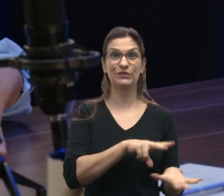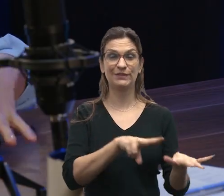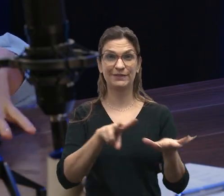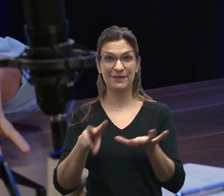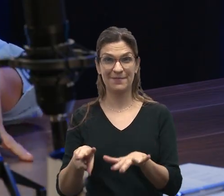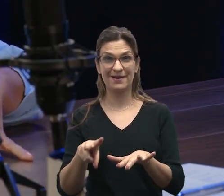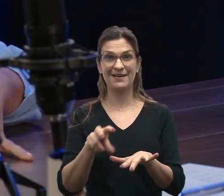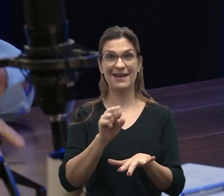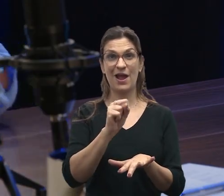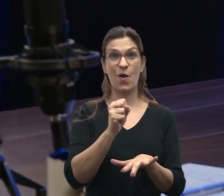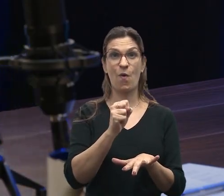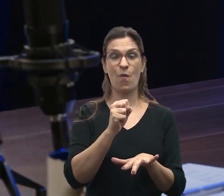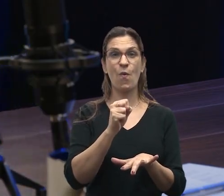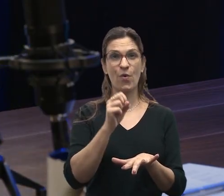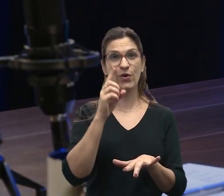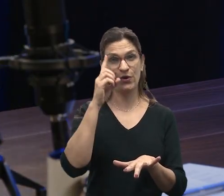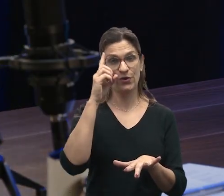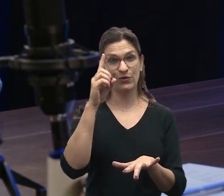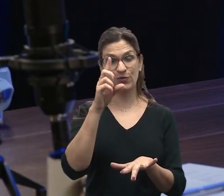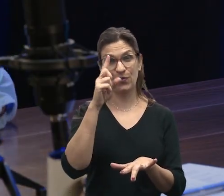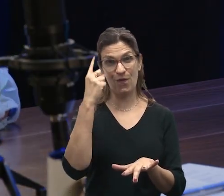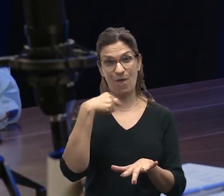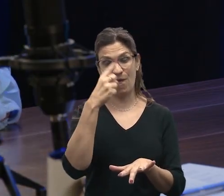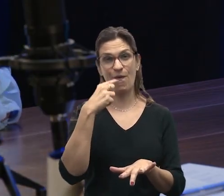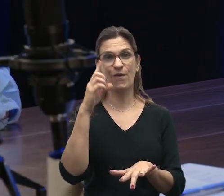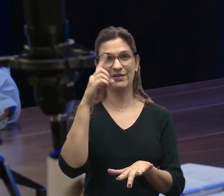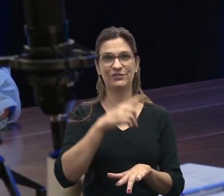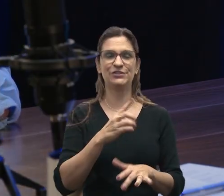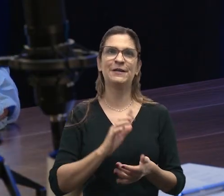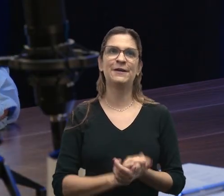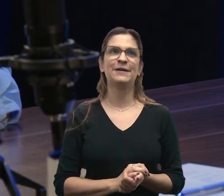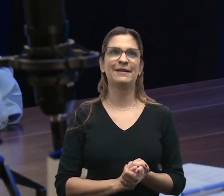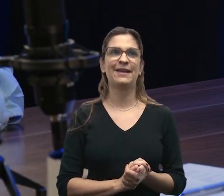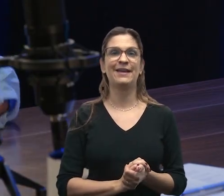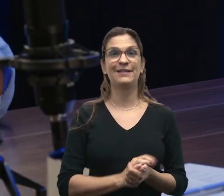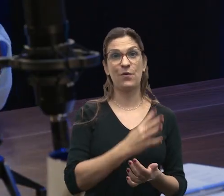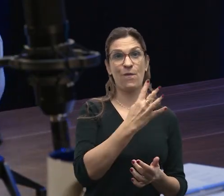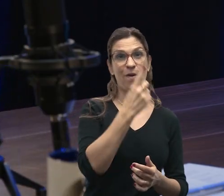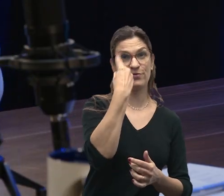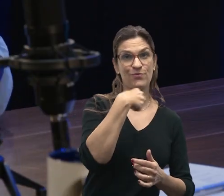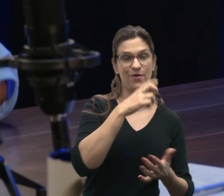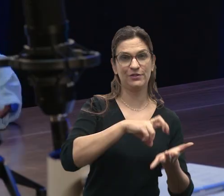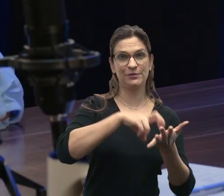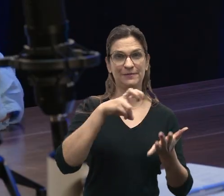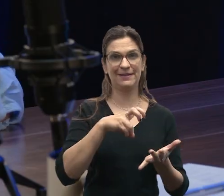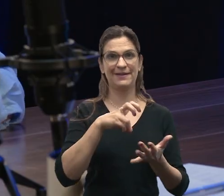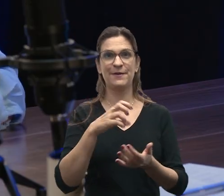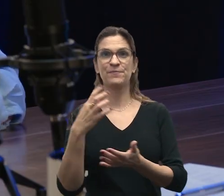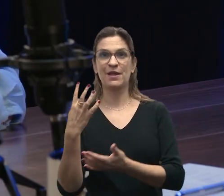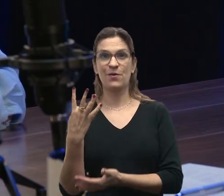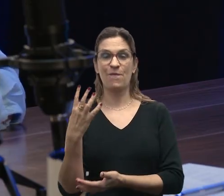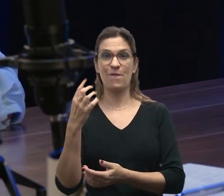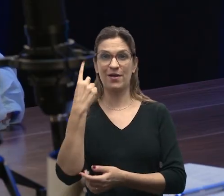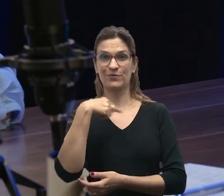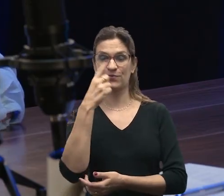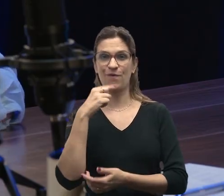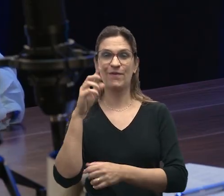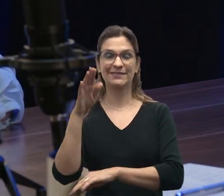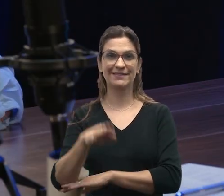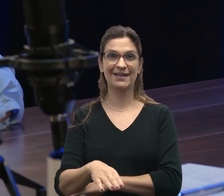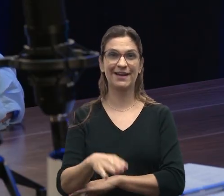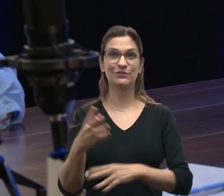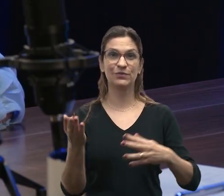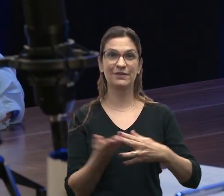2 blocos, 4 horas de manhã, 4 horas da tarde, intervalo de 2 horas. Essa agenda, essa maneira de trabalhar, já